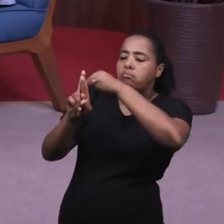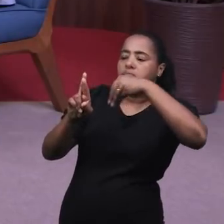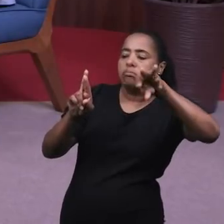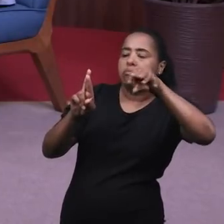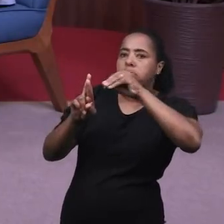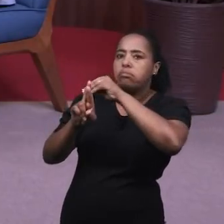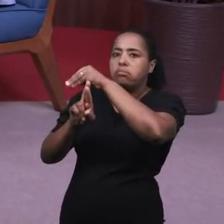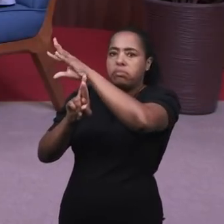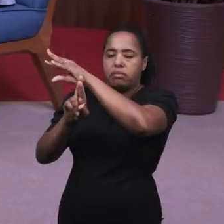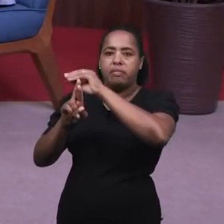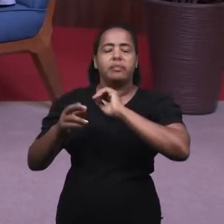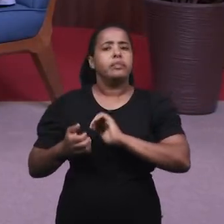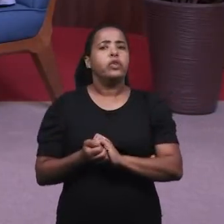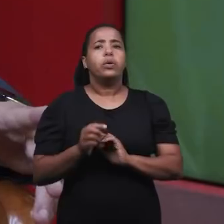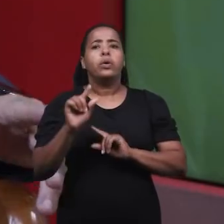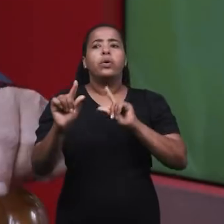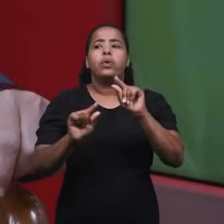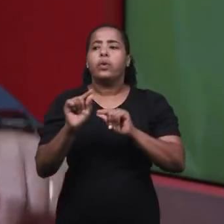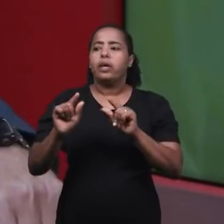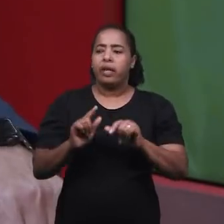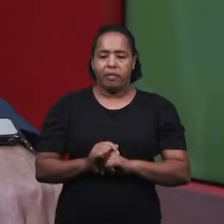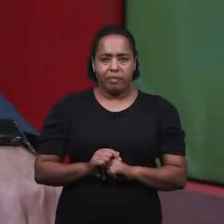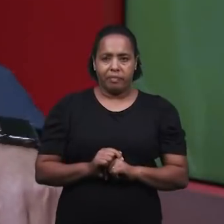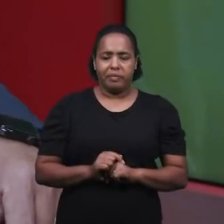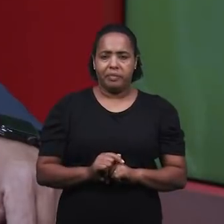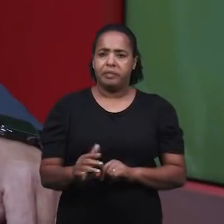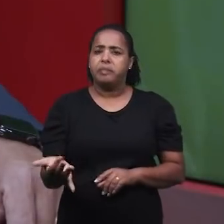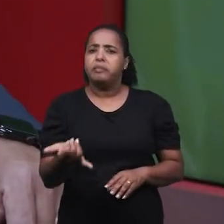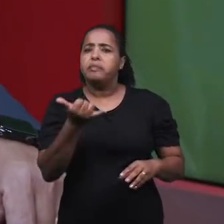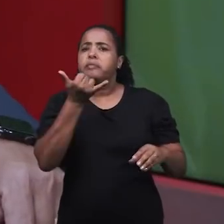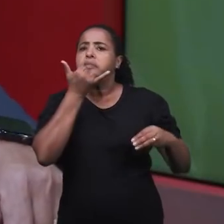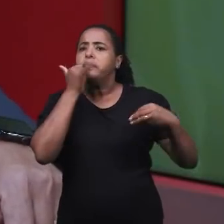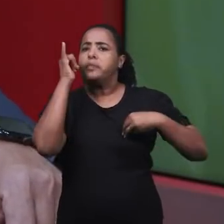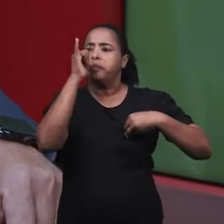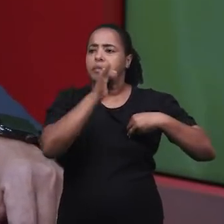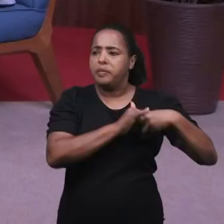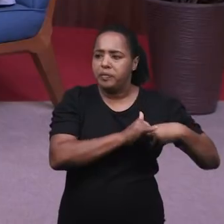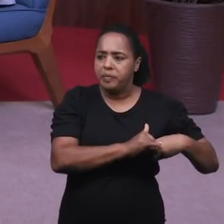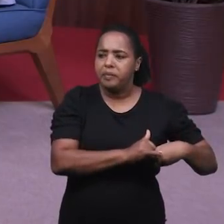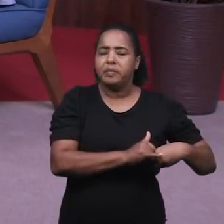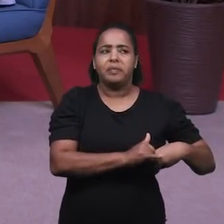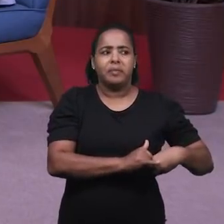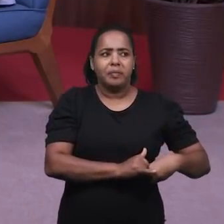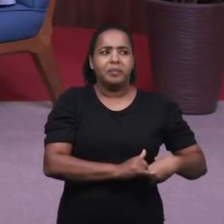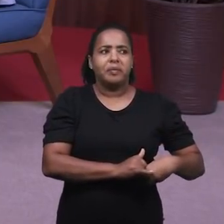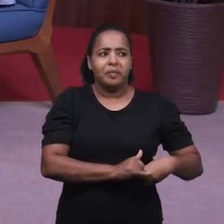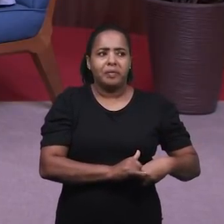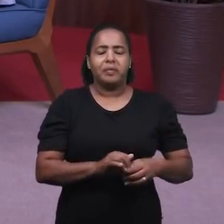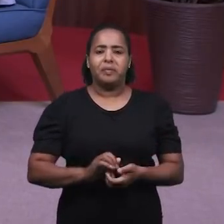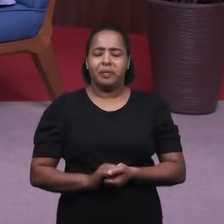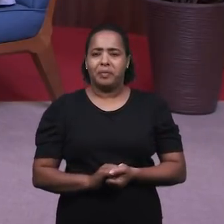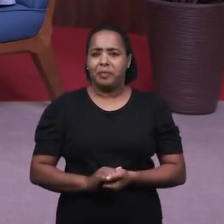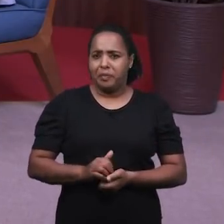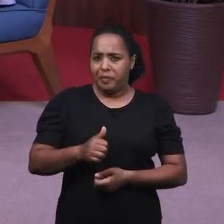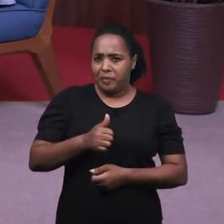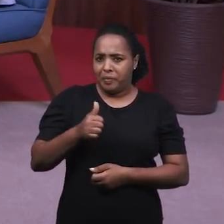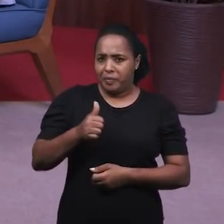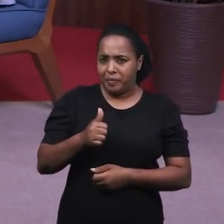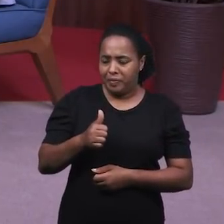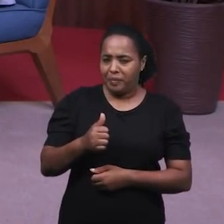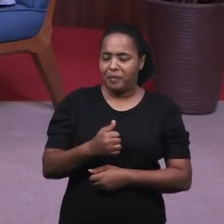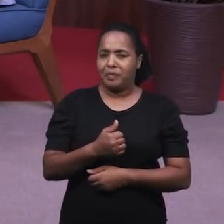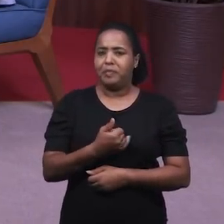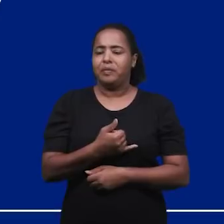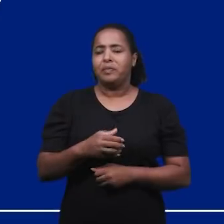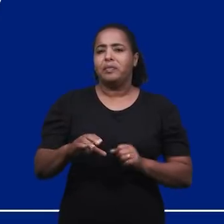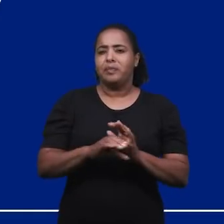que mais? O perdão dos pecados. Vamos ler mais um texto. Vamos lá, 1 João, capítulo 1, verso